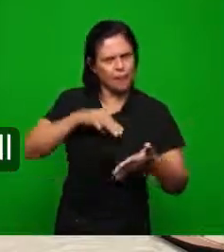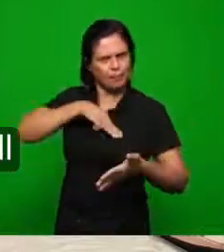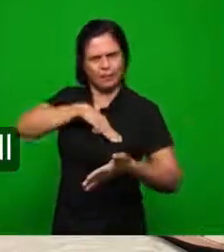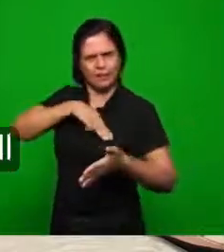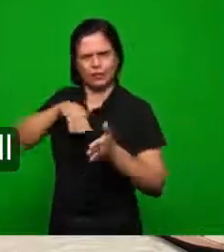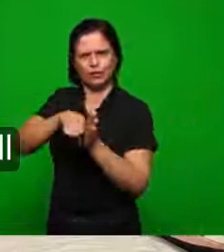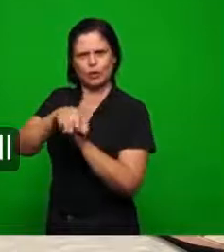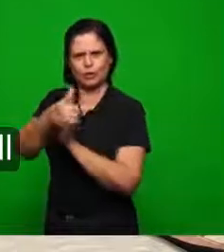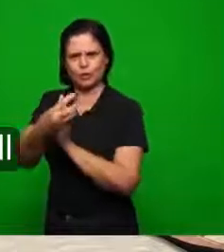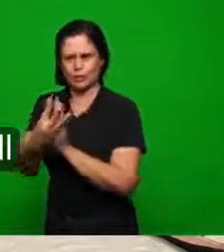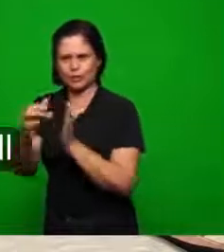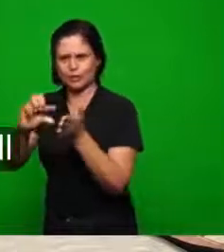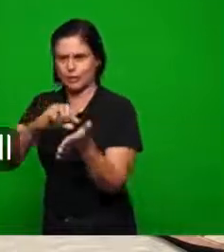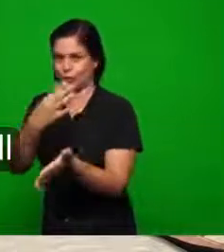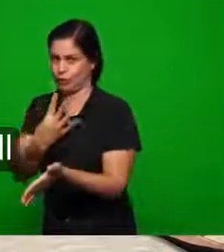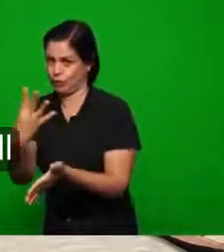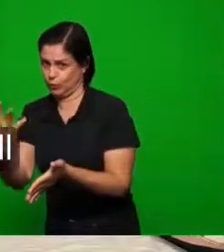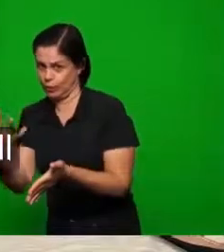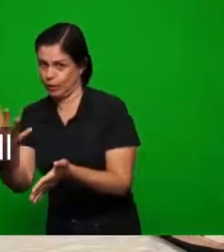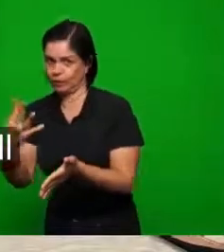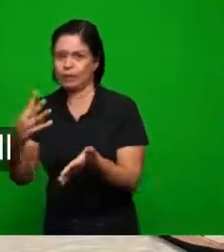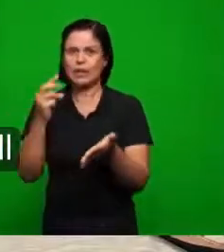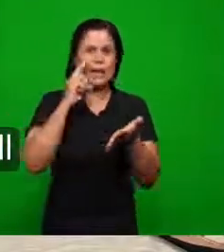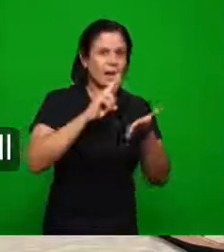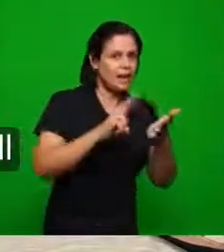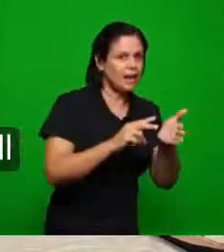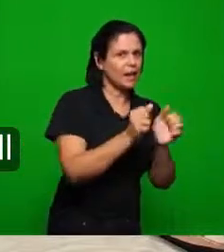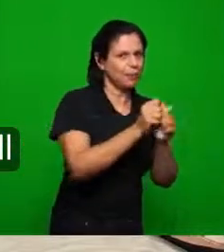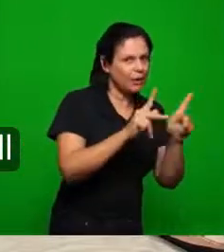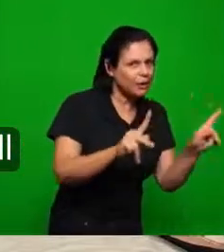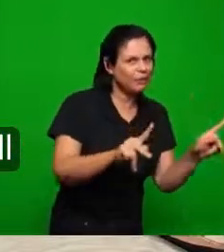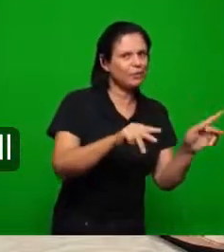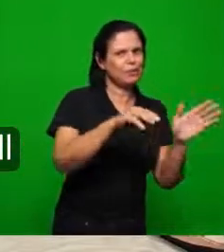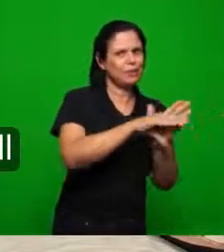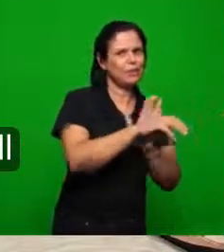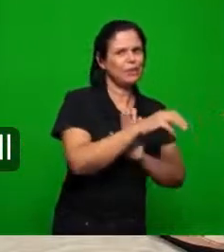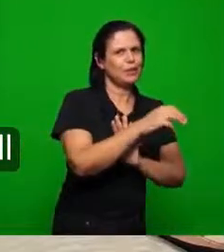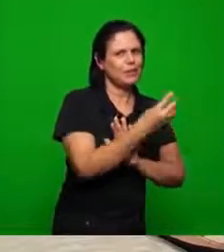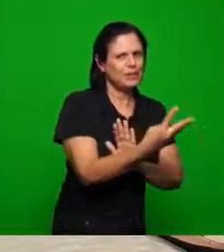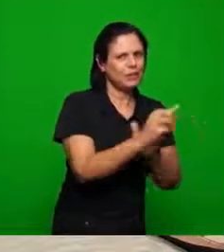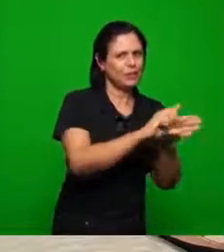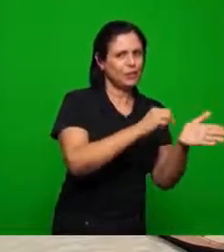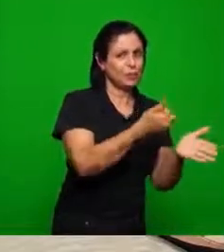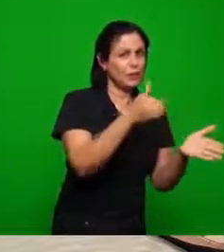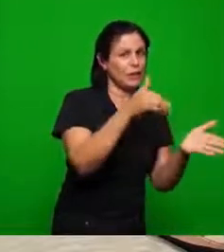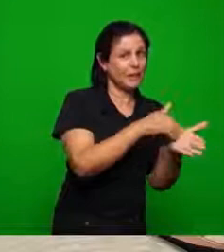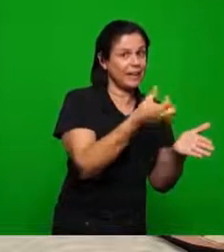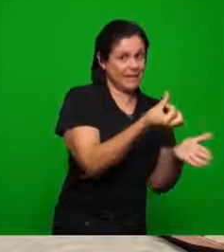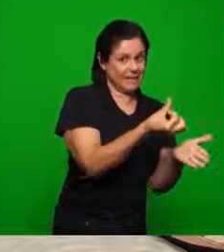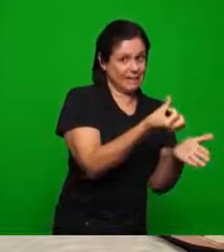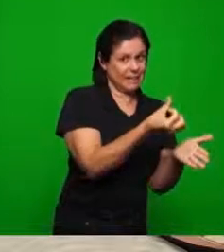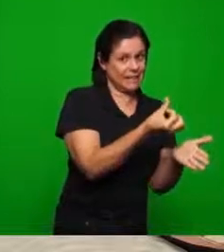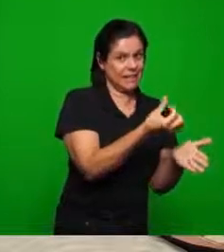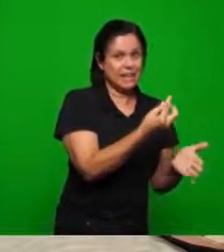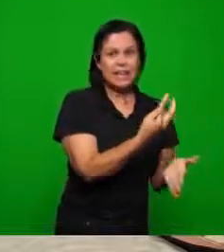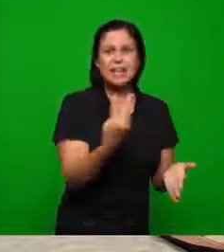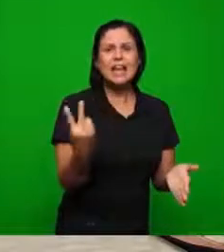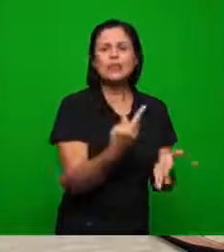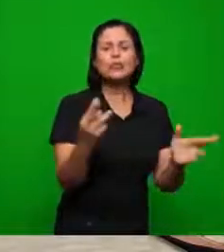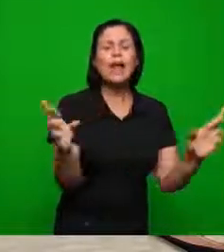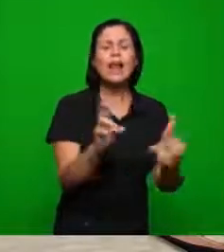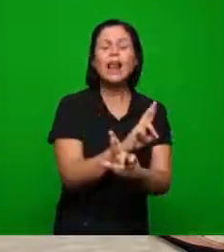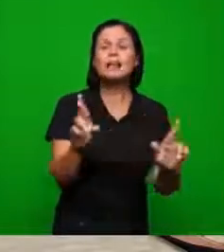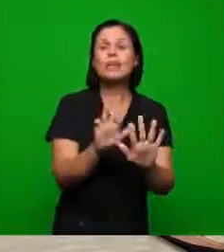13, verso 44, Apocalipse capítulo 3, versos 1 a 6, e vão fazer agora a relação